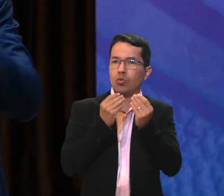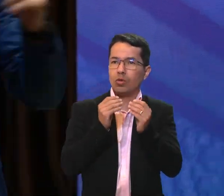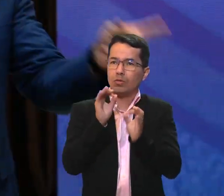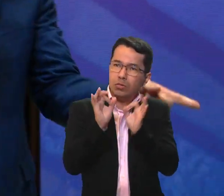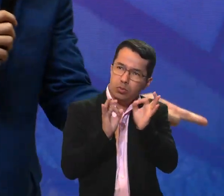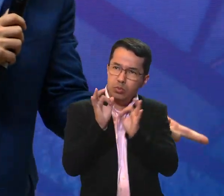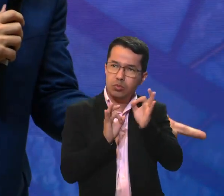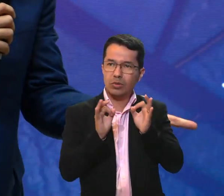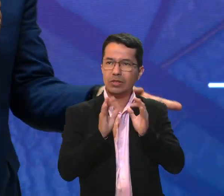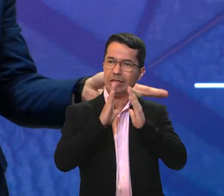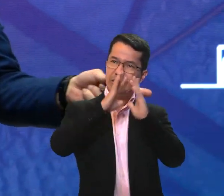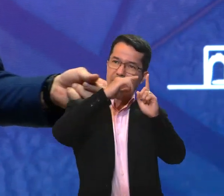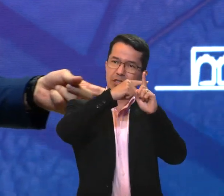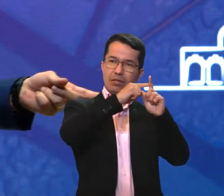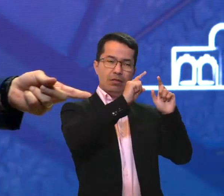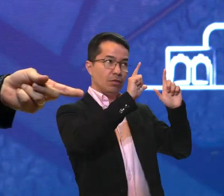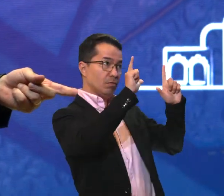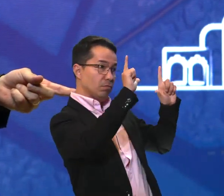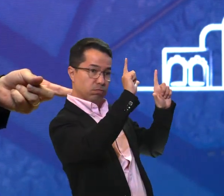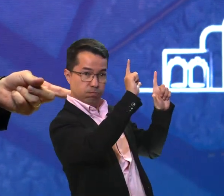para pedir oração.